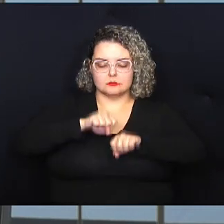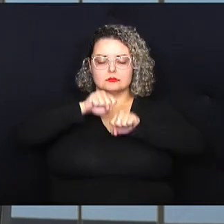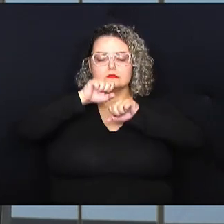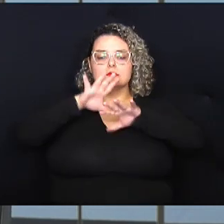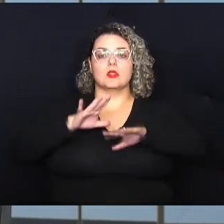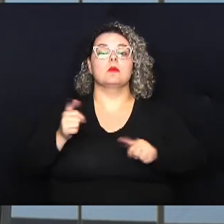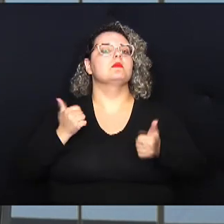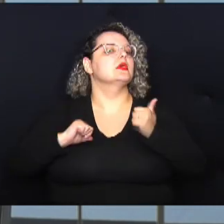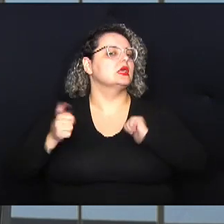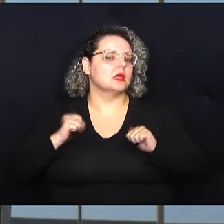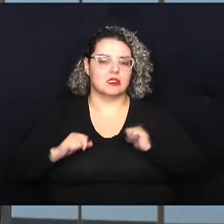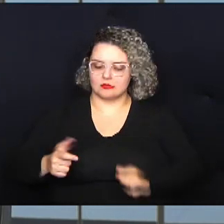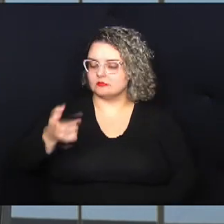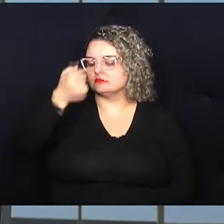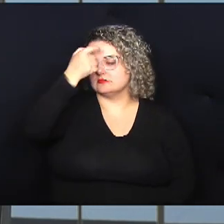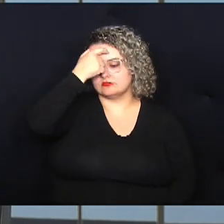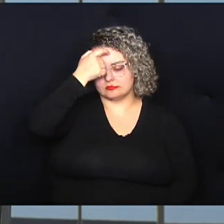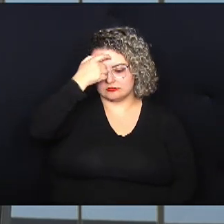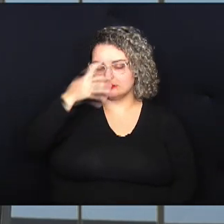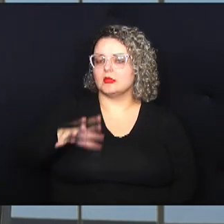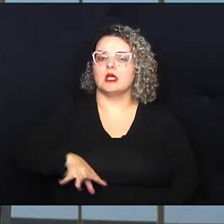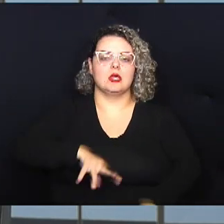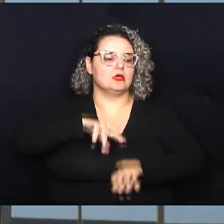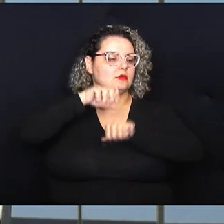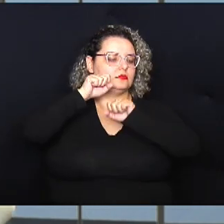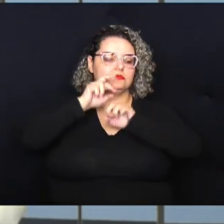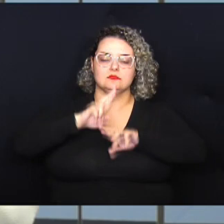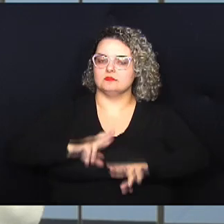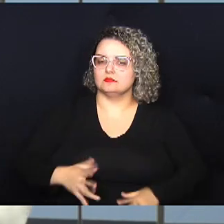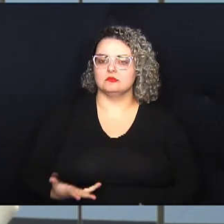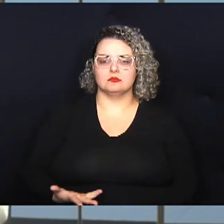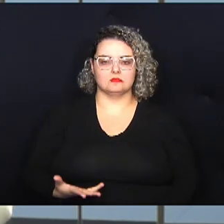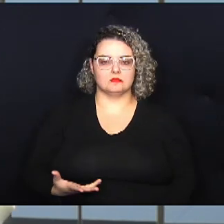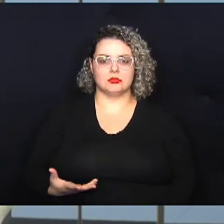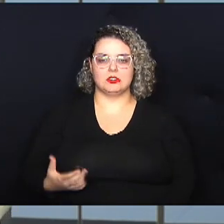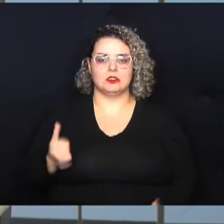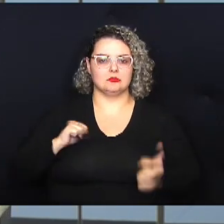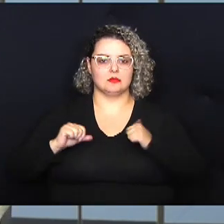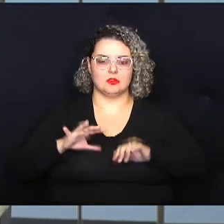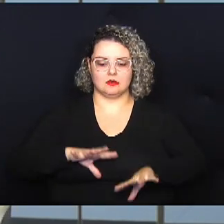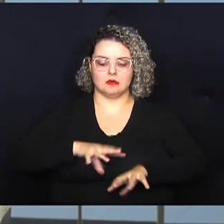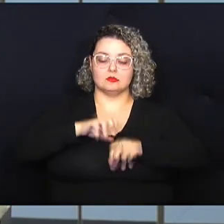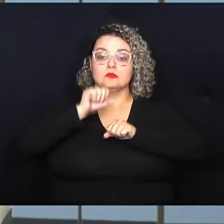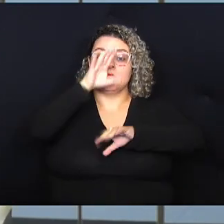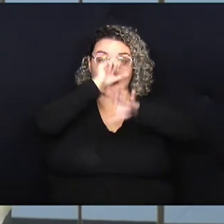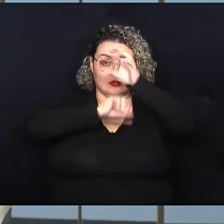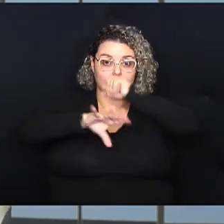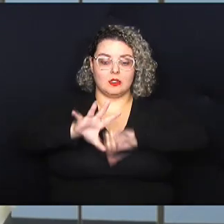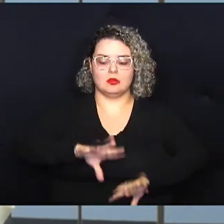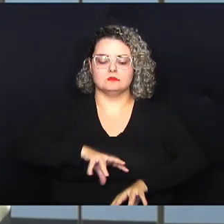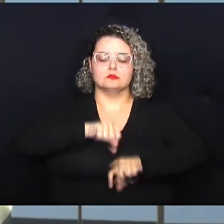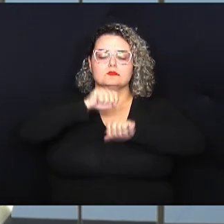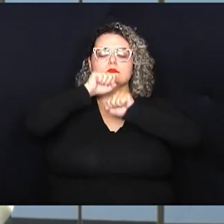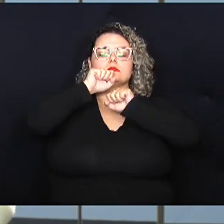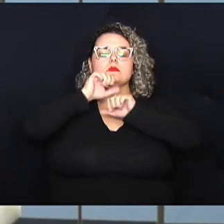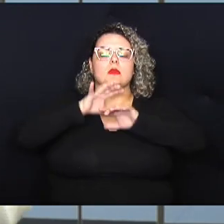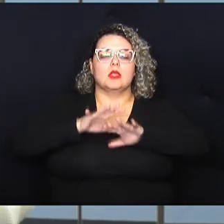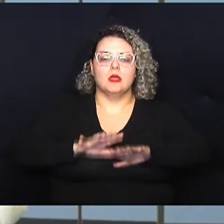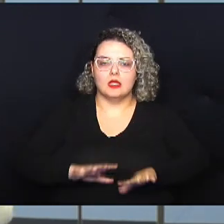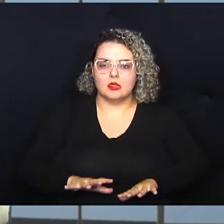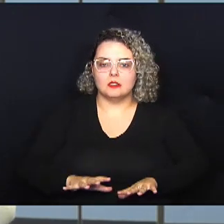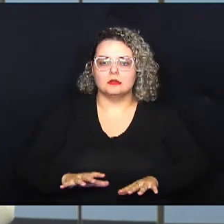manter a consciência, né? Para quem é ansioso, a ansiedade nessa questão da respiração, aprender a respirar corretamente, numa